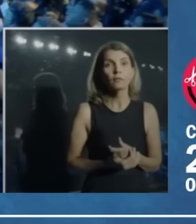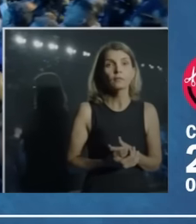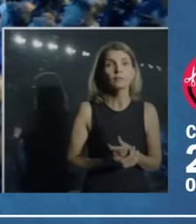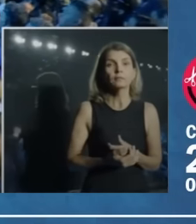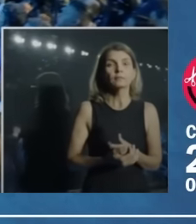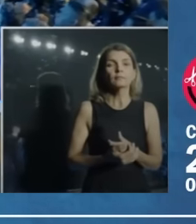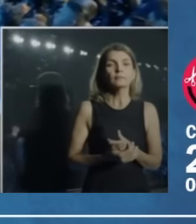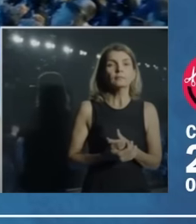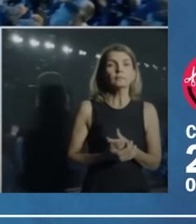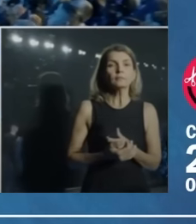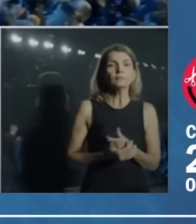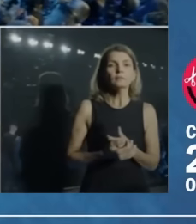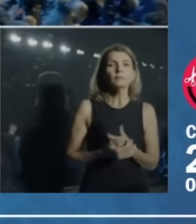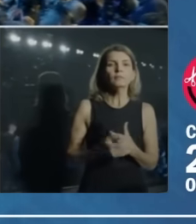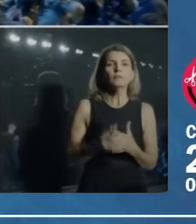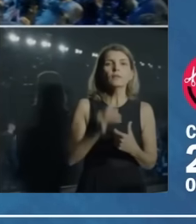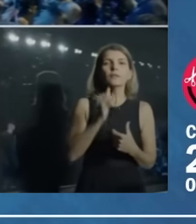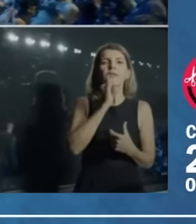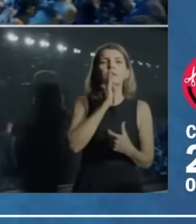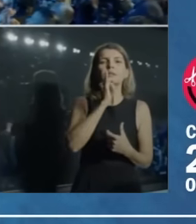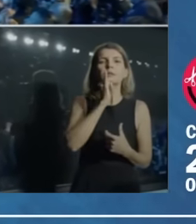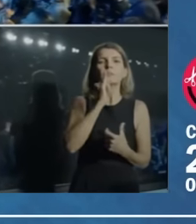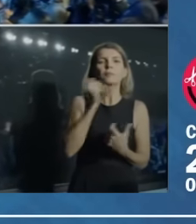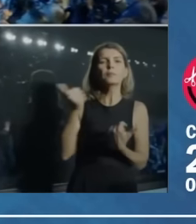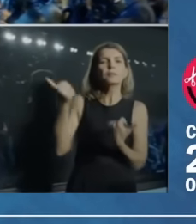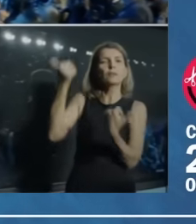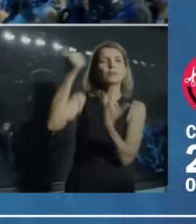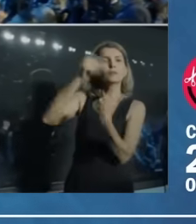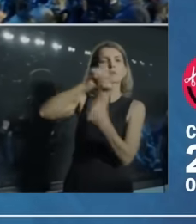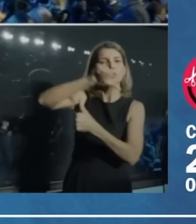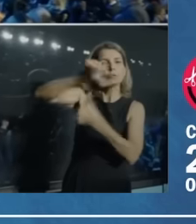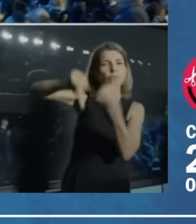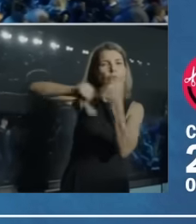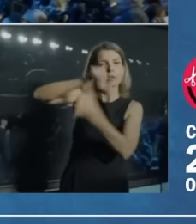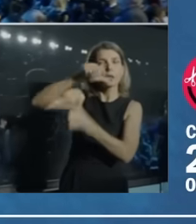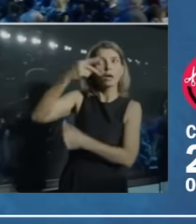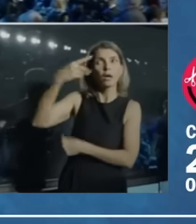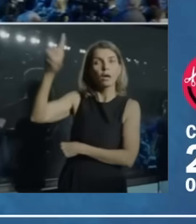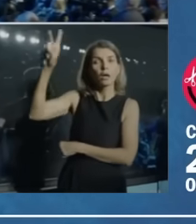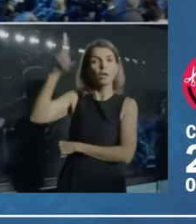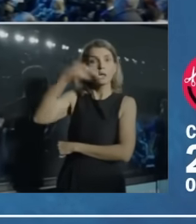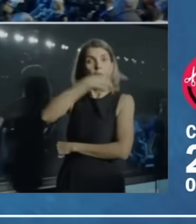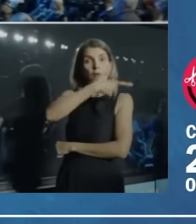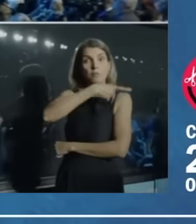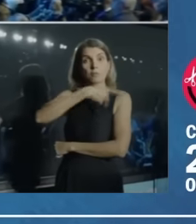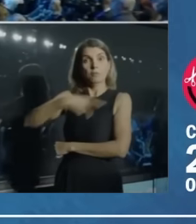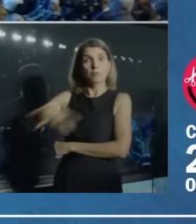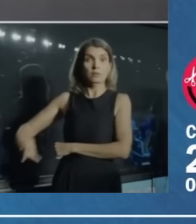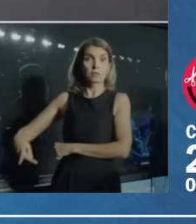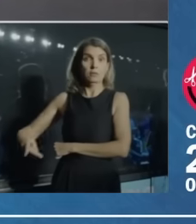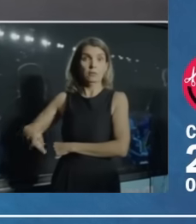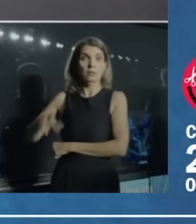justificou-se, alegando ter apenas prestado serviços de conserto de computadores para a quadrilha liderada pelo